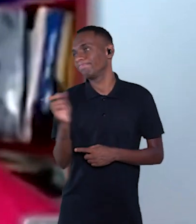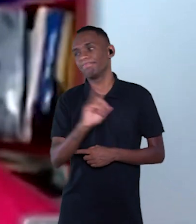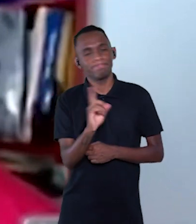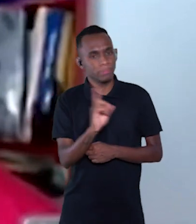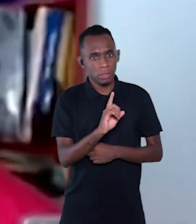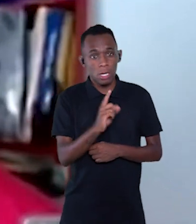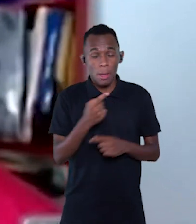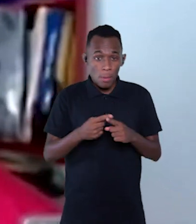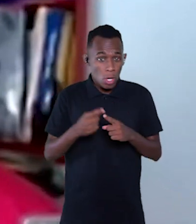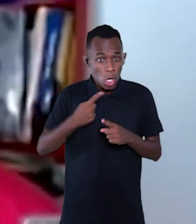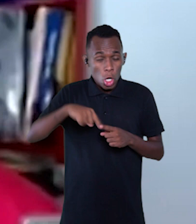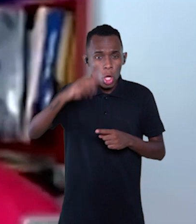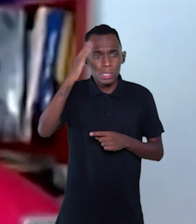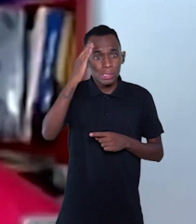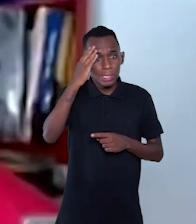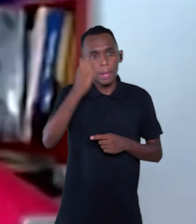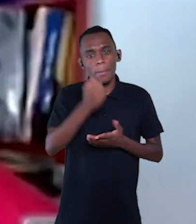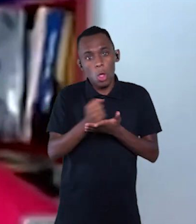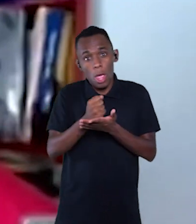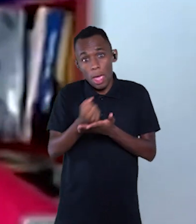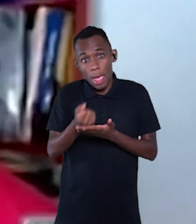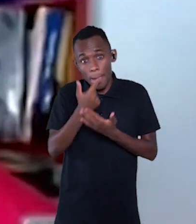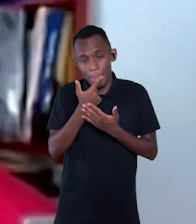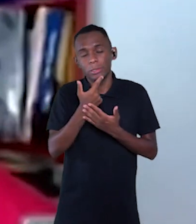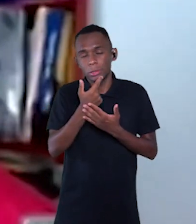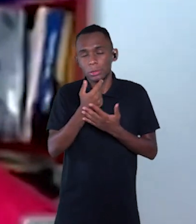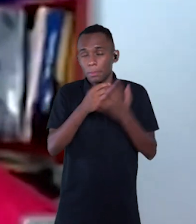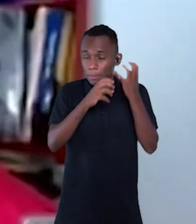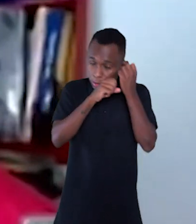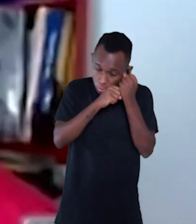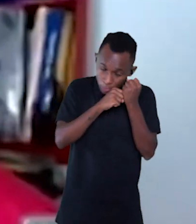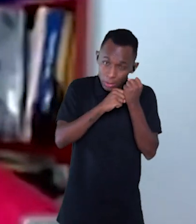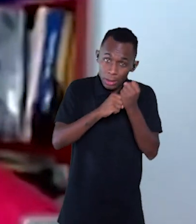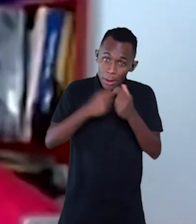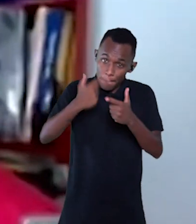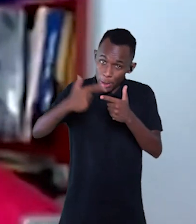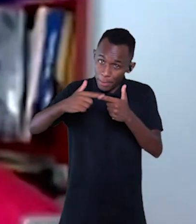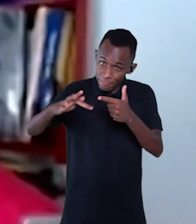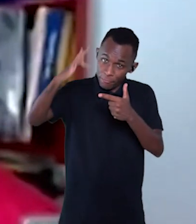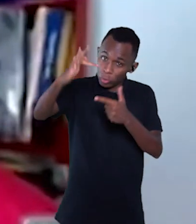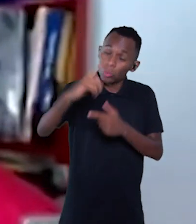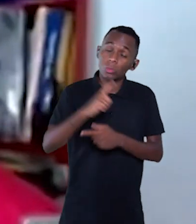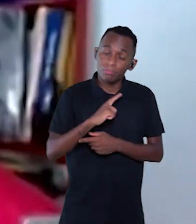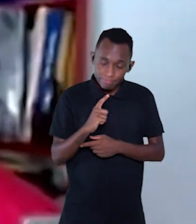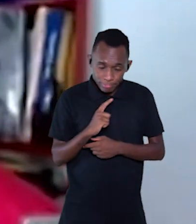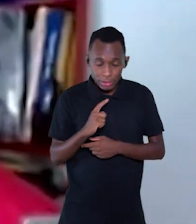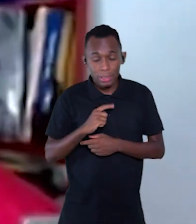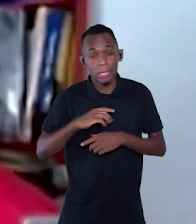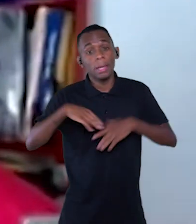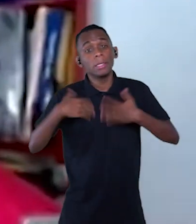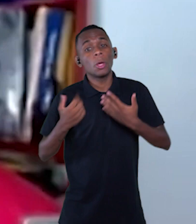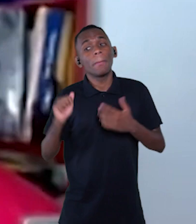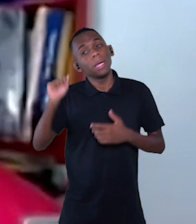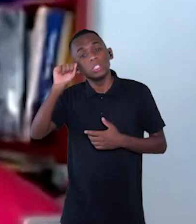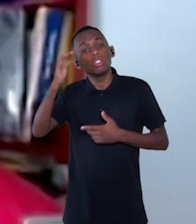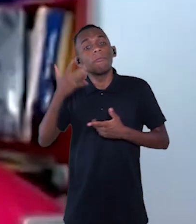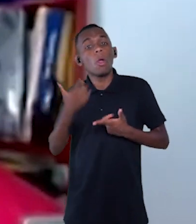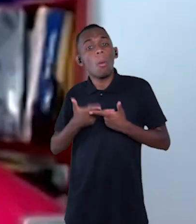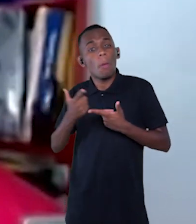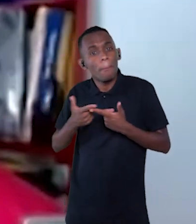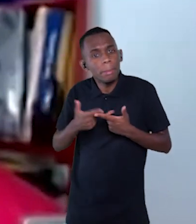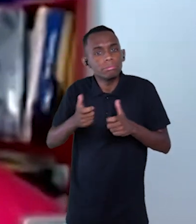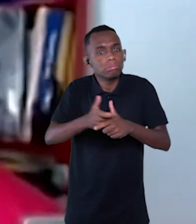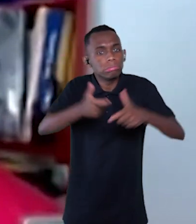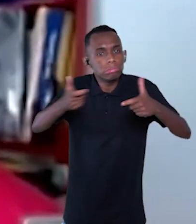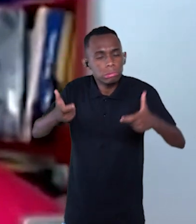porque, bom, a gente sabe primeiro que esses medicamentos para dormir, eles têm consequências, e para a gente resolver esse problema, para